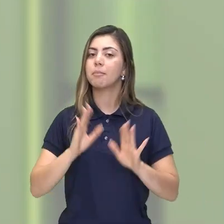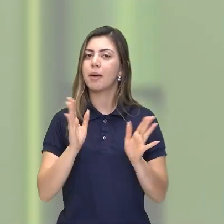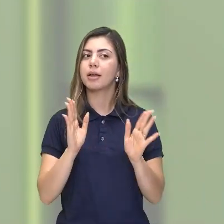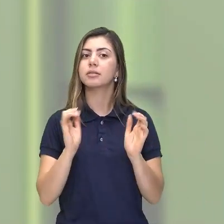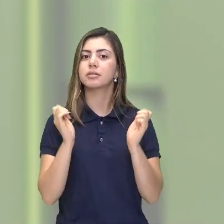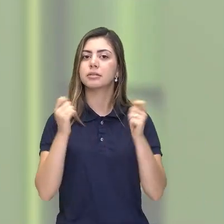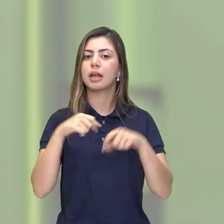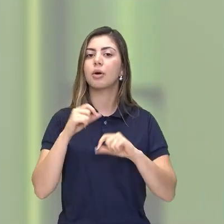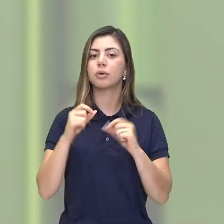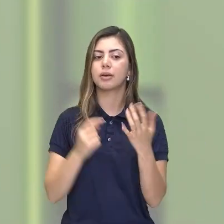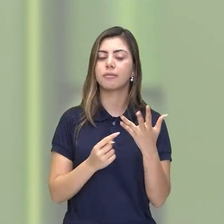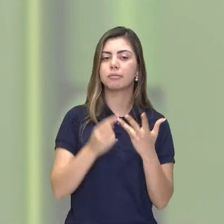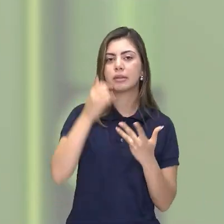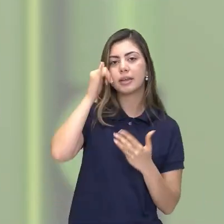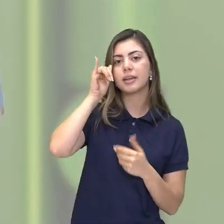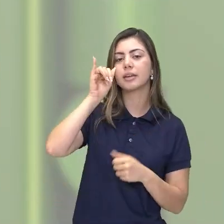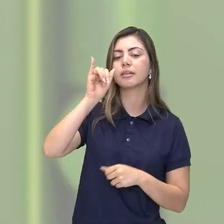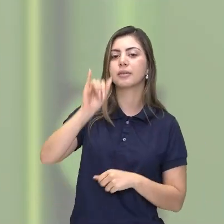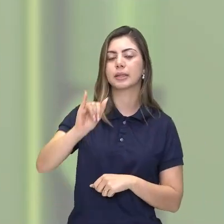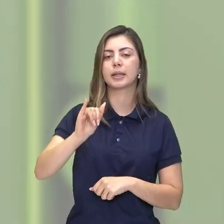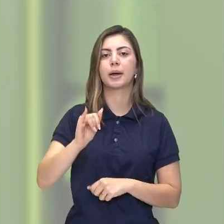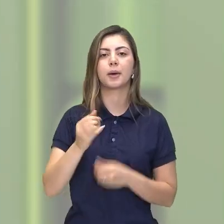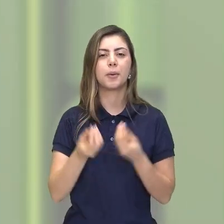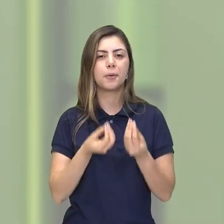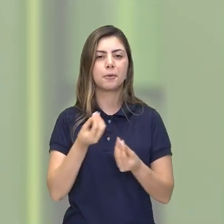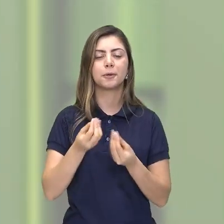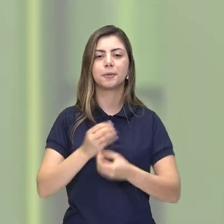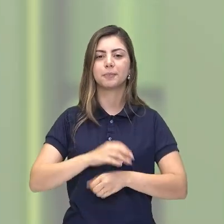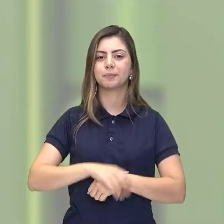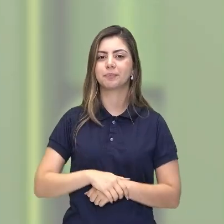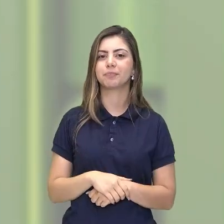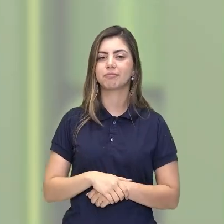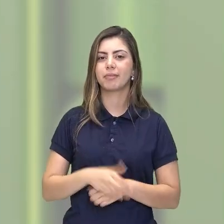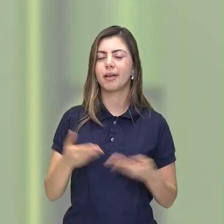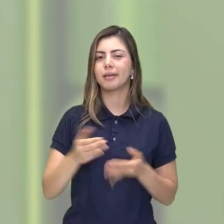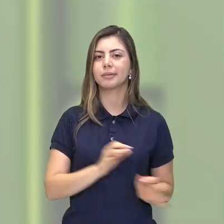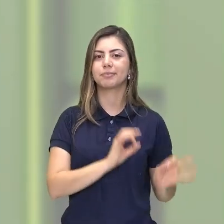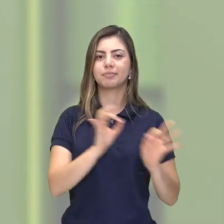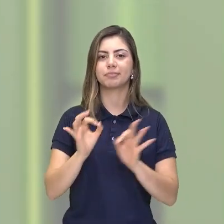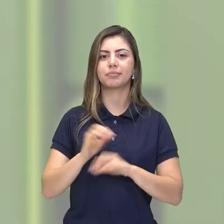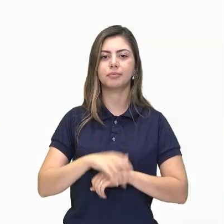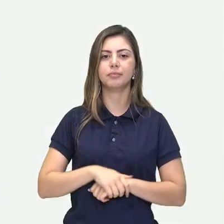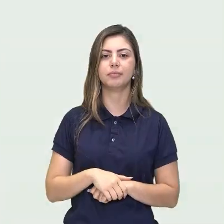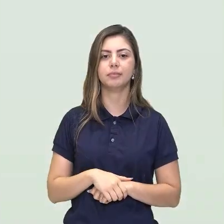gente eliminar, né, esse parasita do organismo. Tá bom? Vamos observar o vídeo.